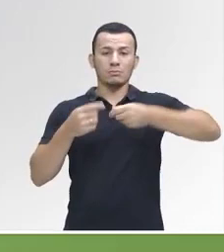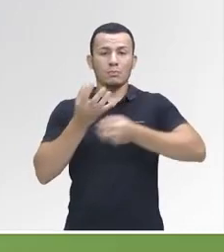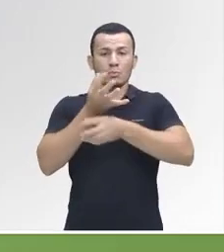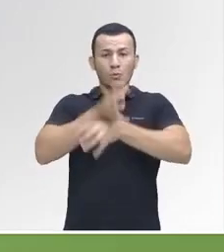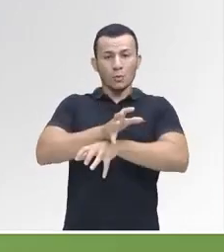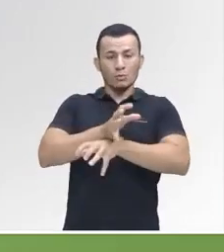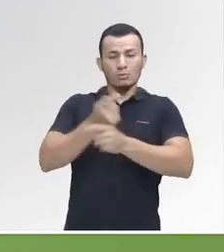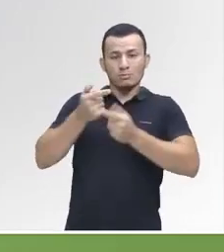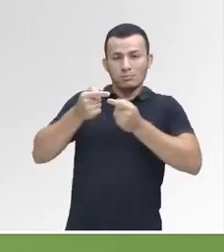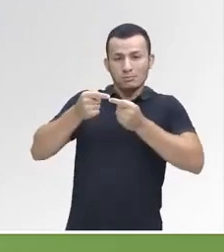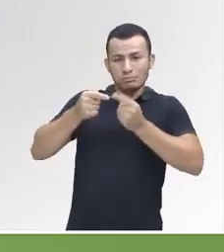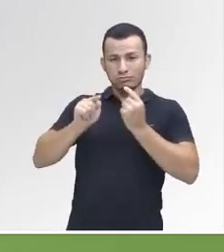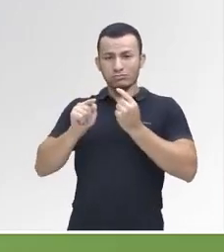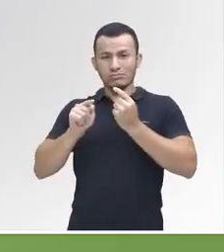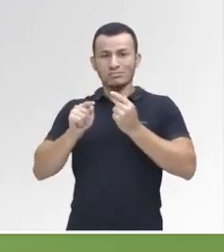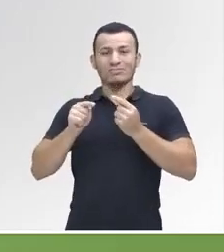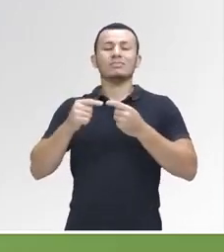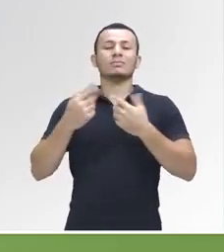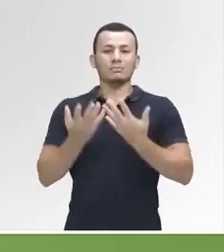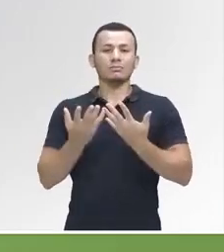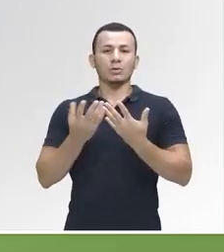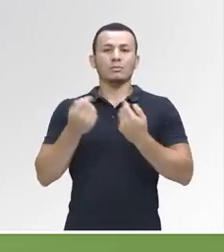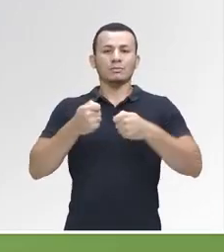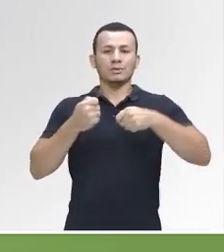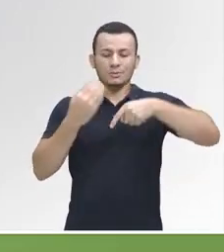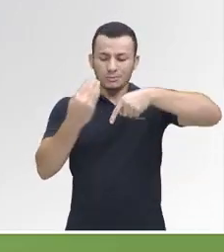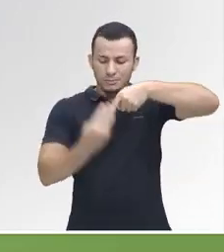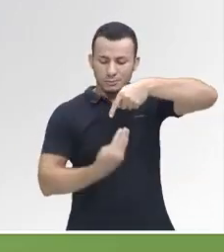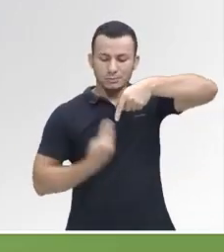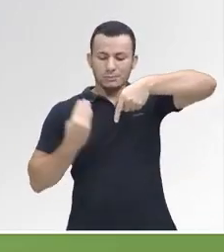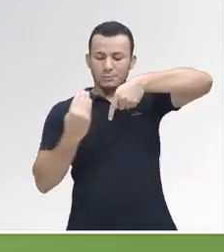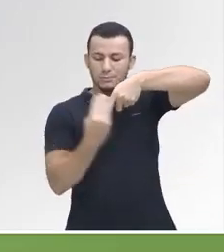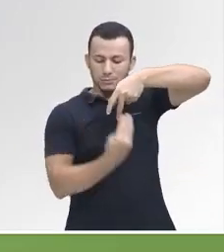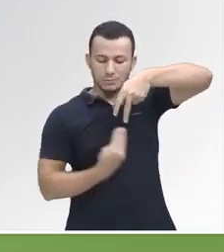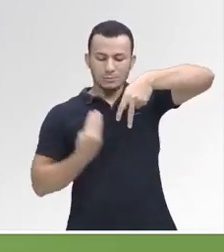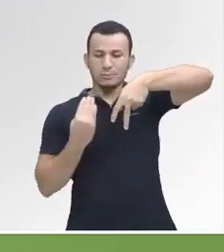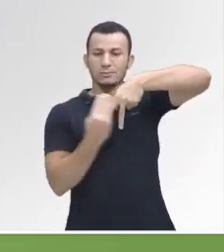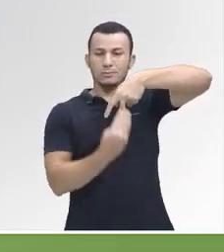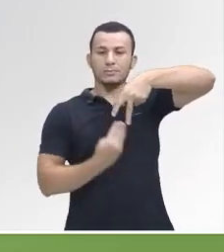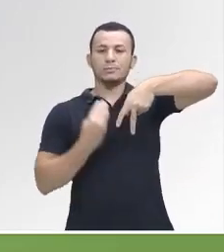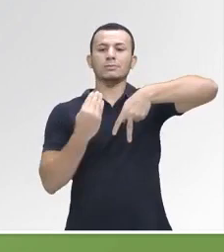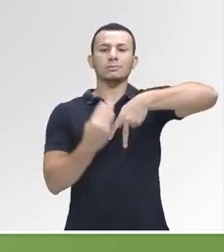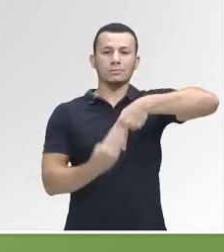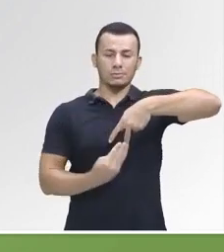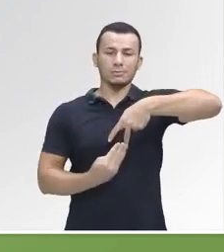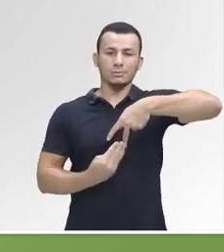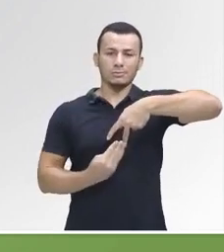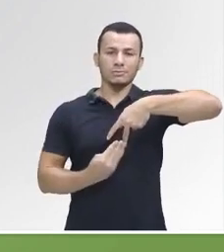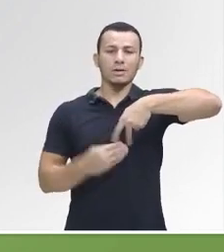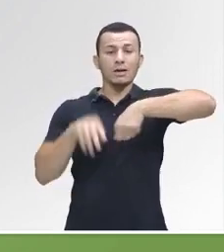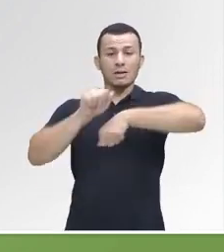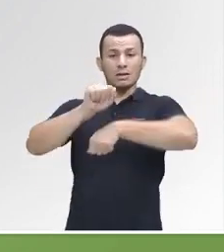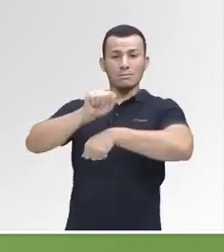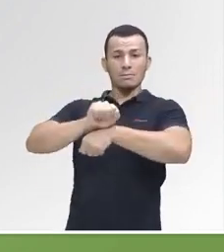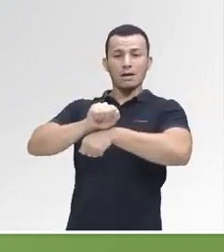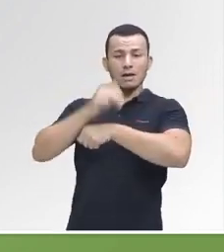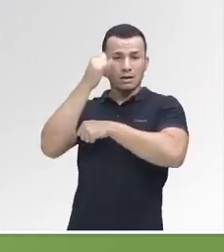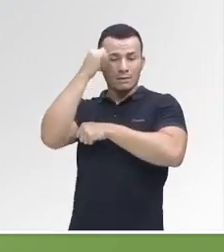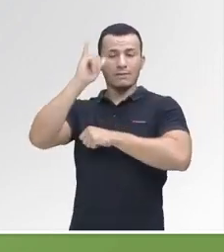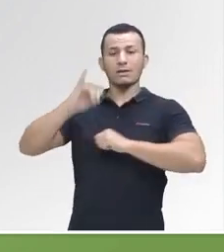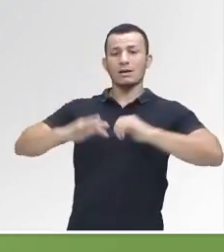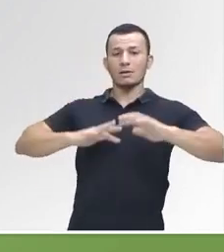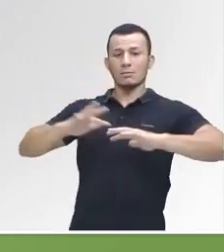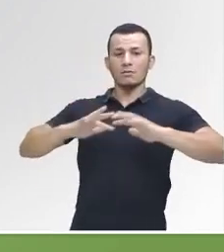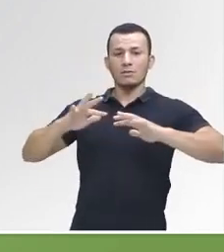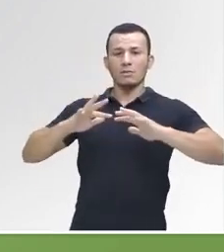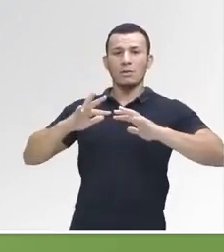por isso foi necessário a imobilização das pernas, para que ocorra a